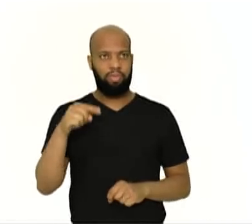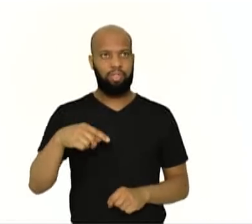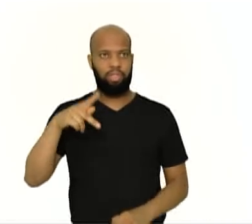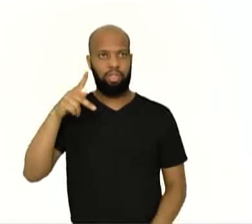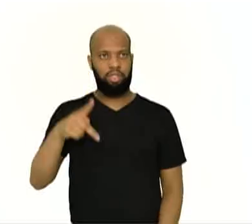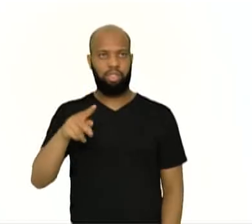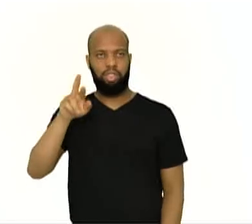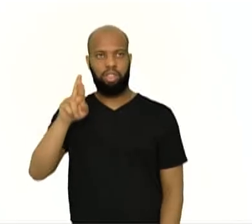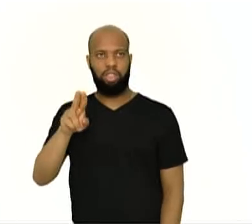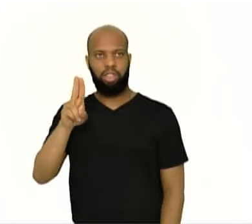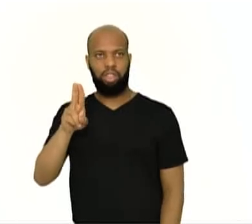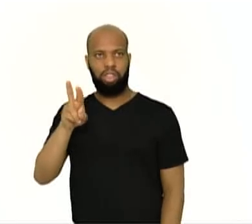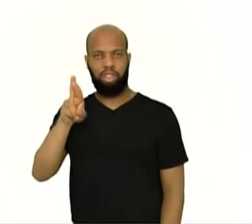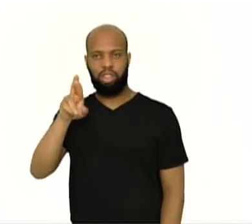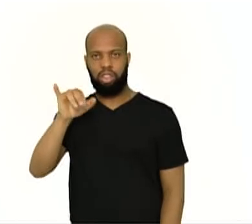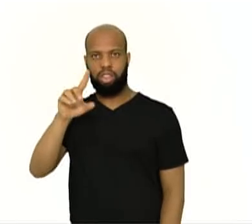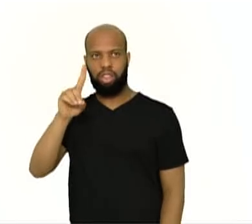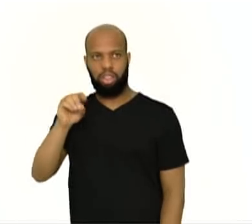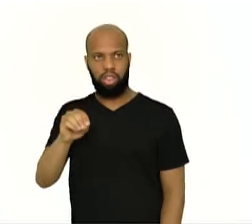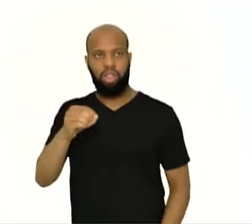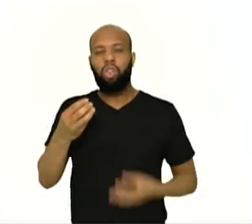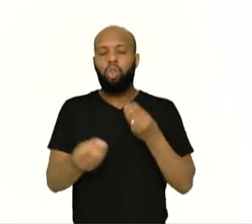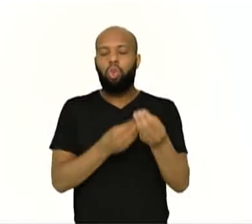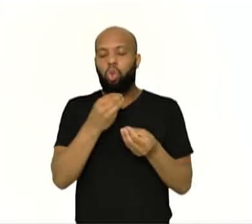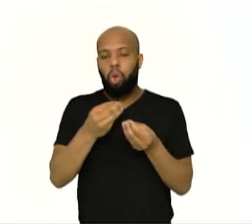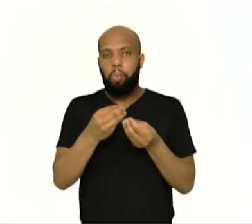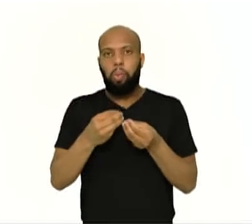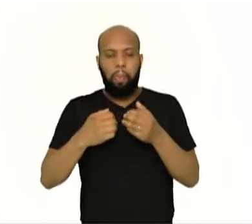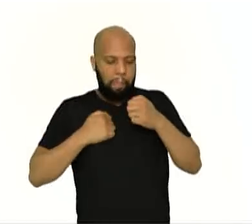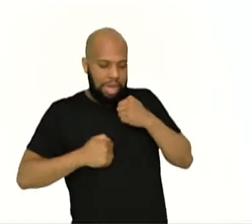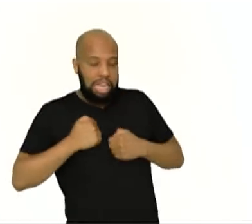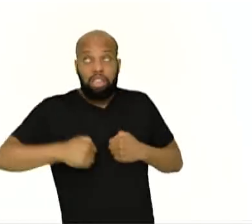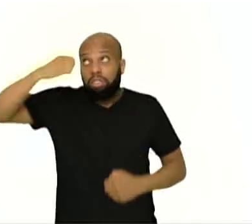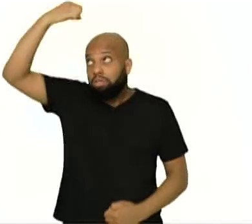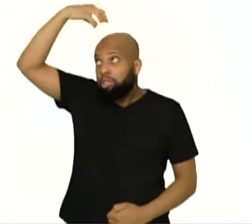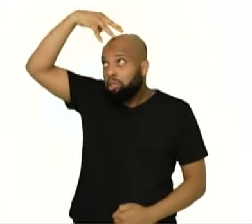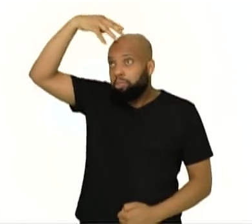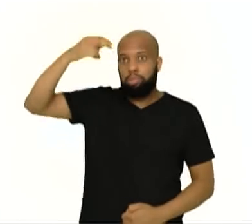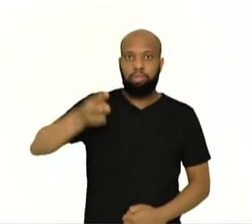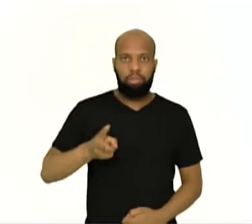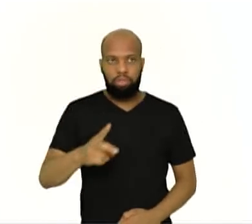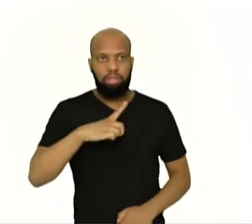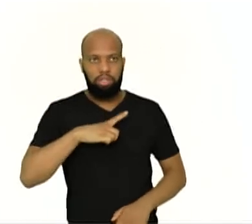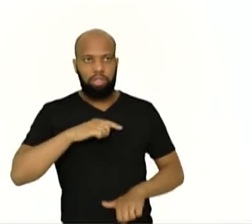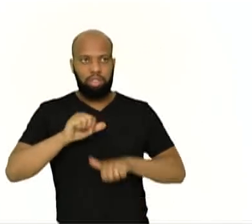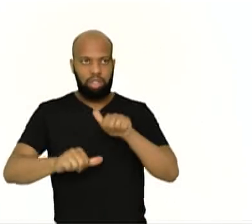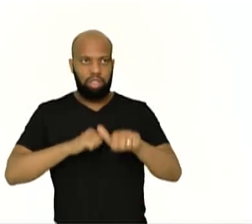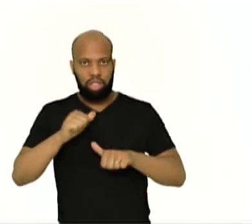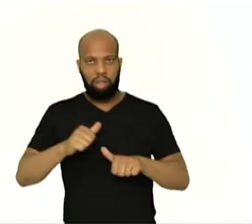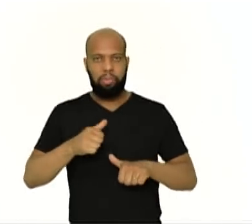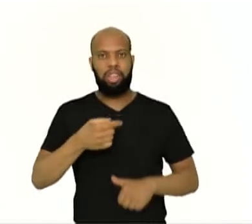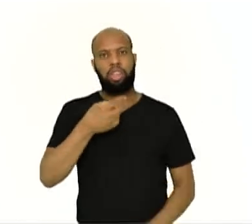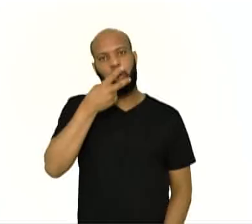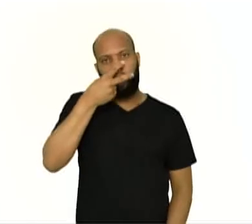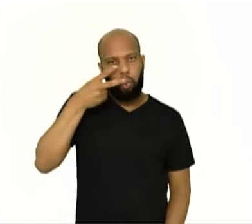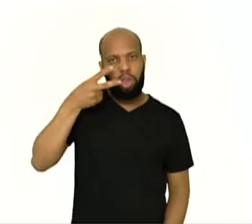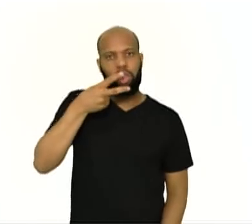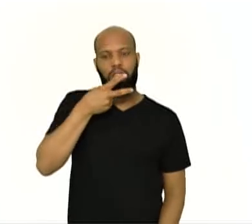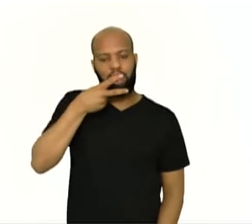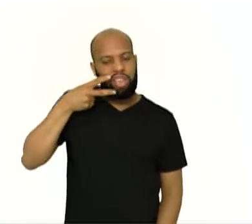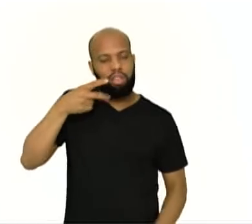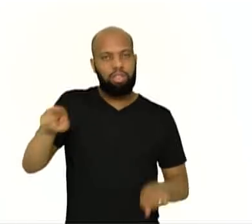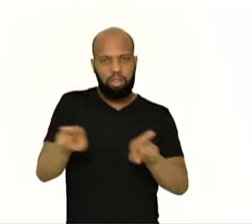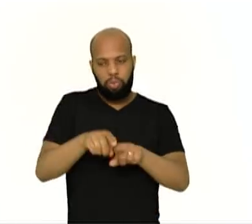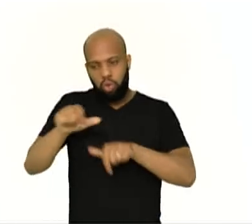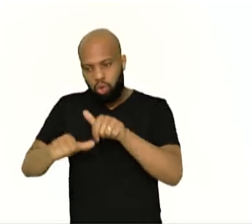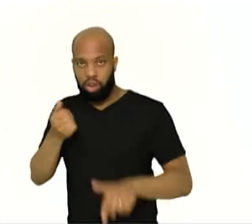essa prevenção? Higienização, tomar banho, trocar as roupas íntimas, a roupa de baixo,